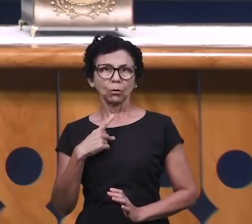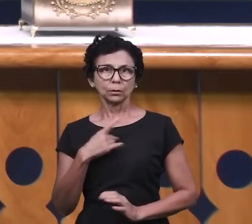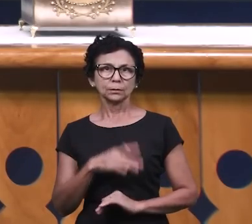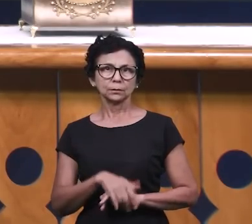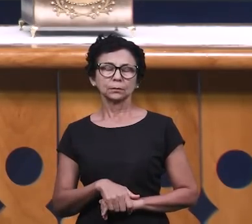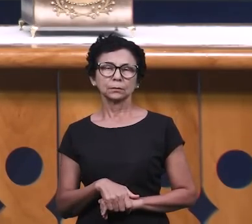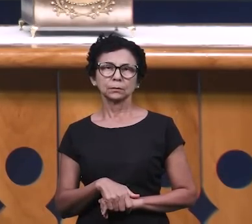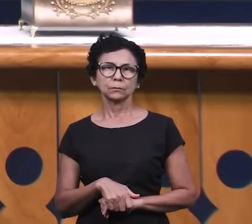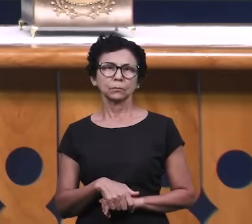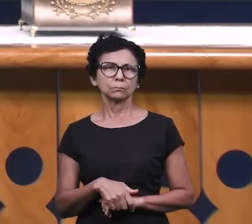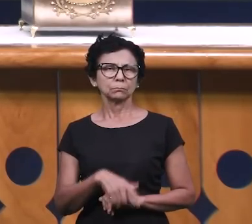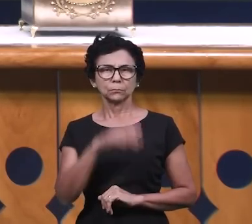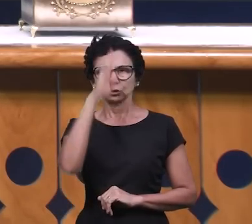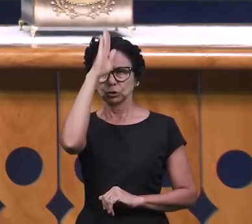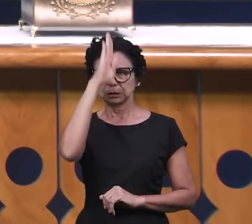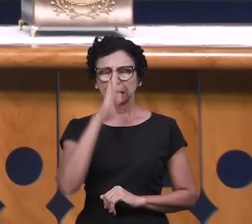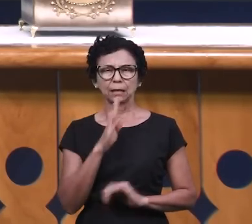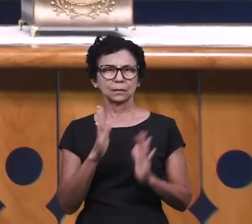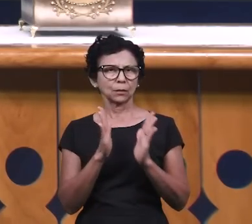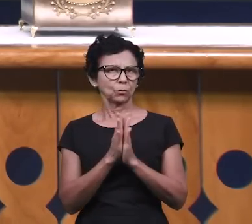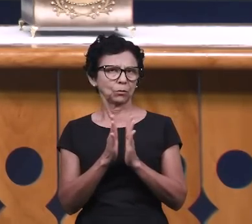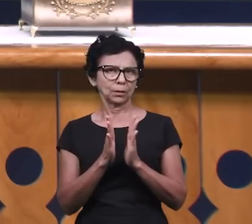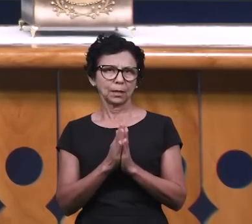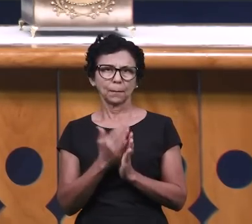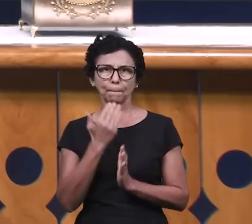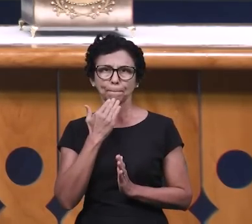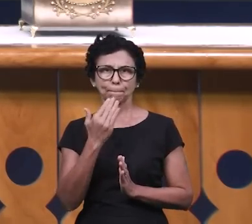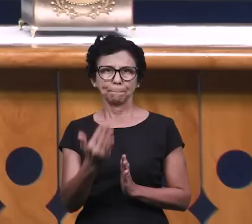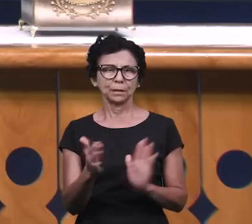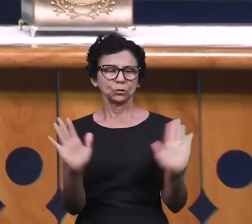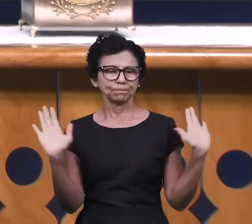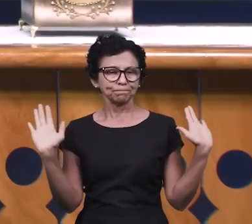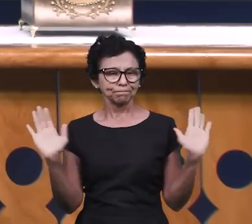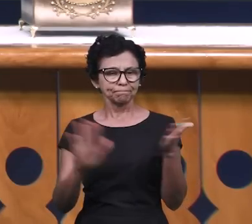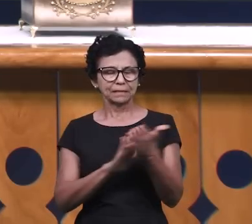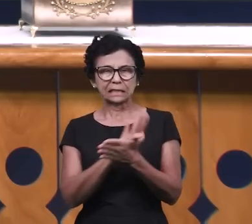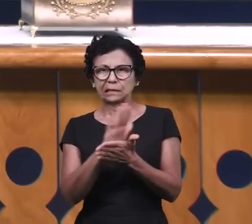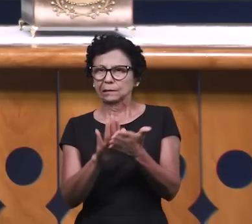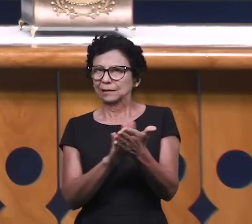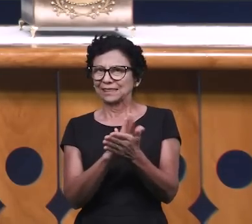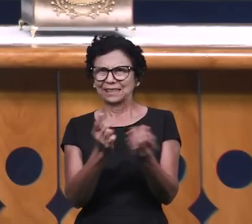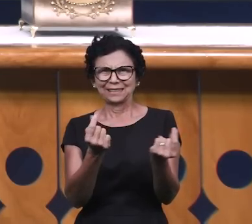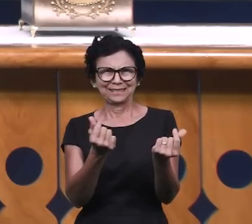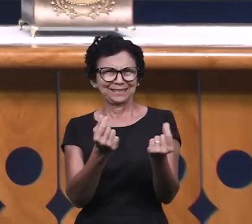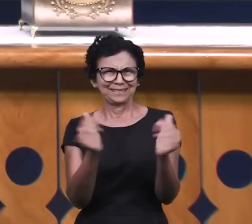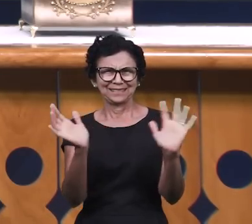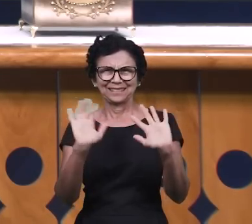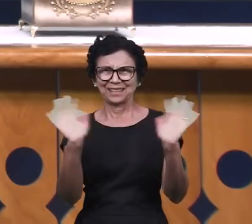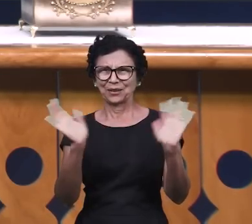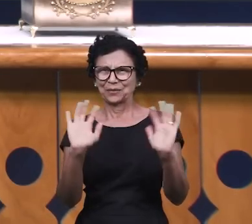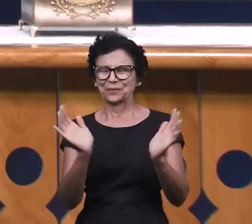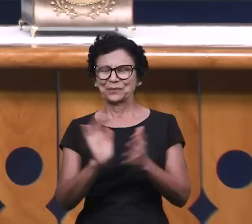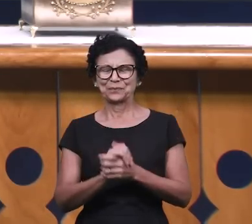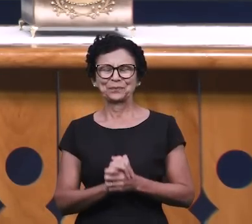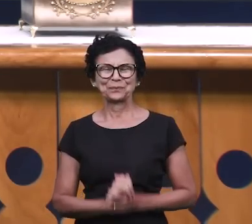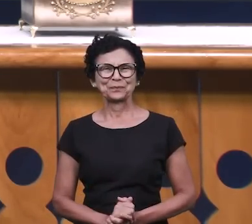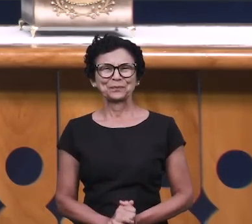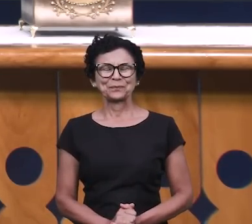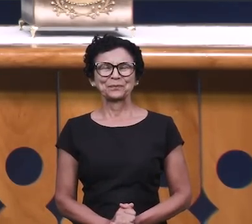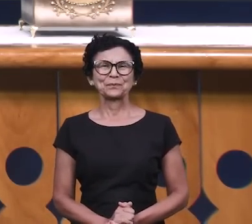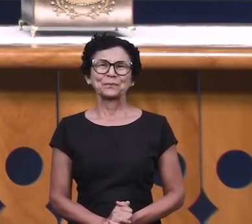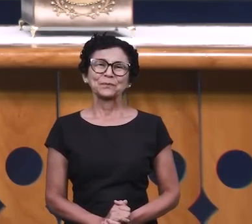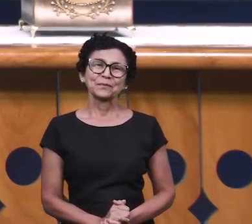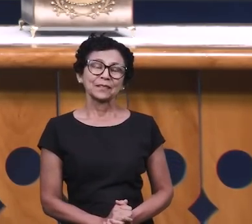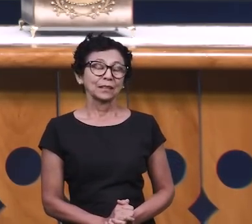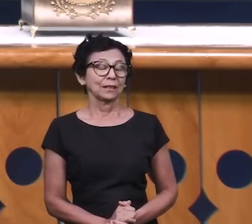lhe atenderão, tudo gratuitamente. Não tem intenção nenhuma financeira nessa